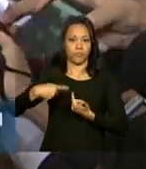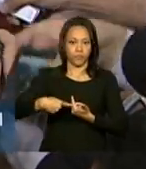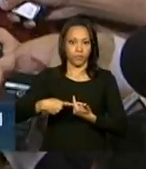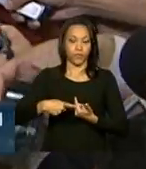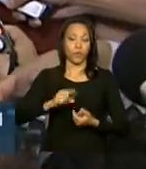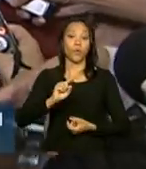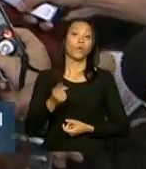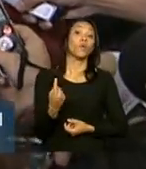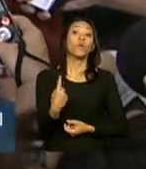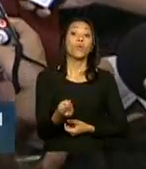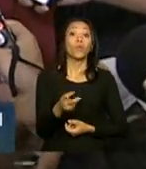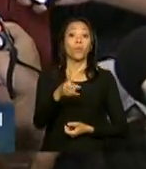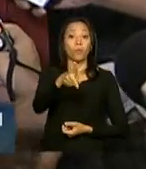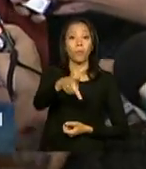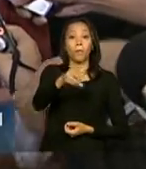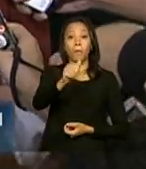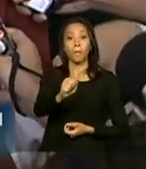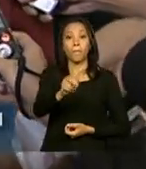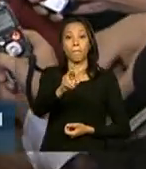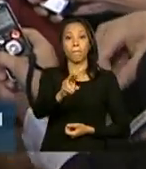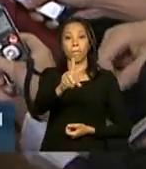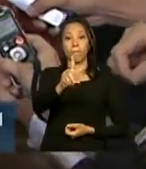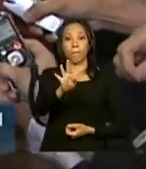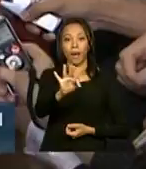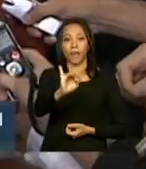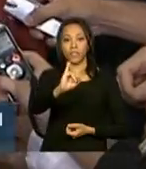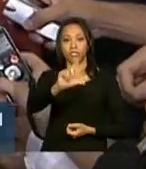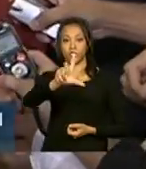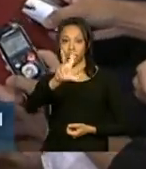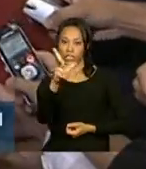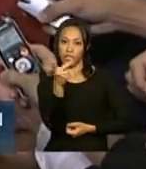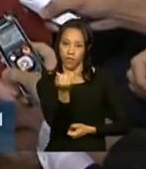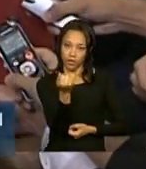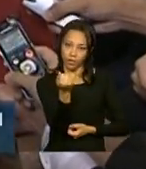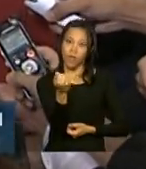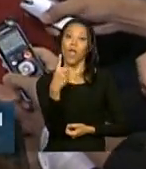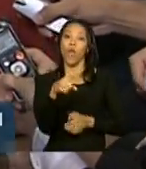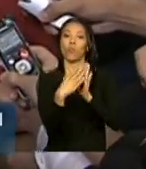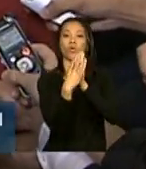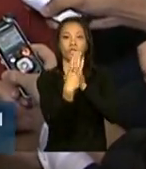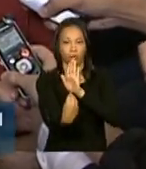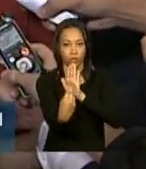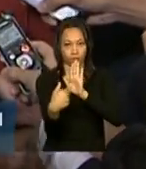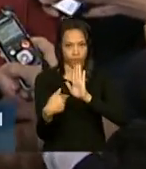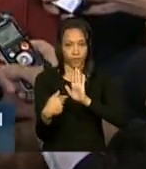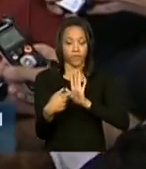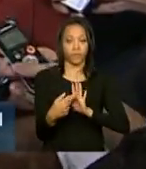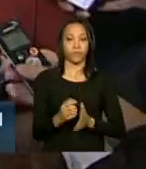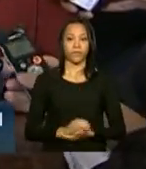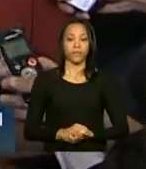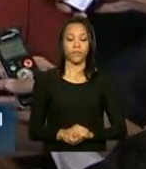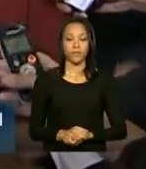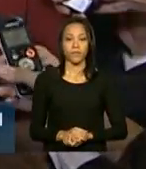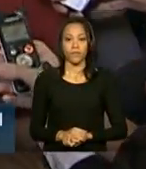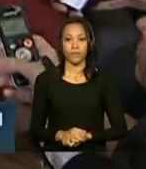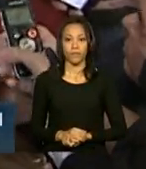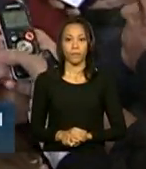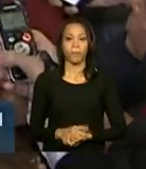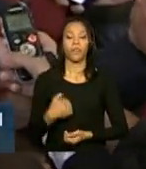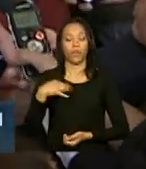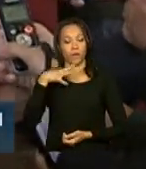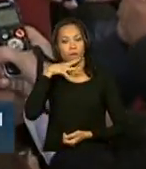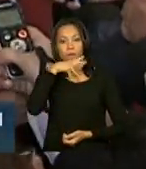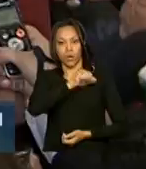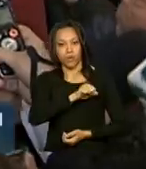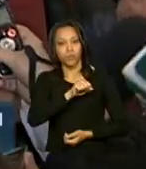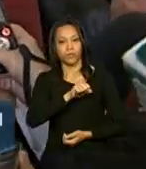O modelo de partilha, ele tem um mérito. Esse mérito, eu acho que